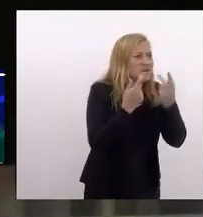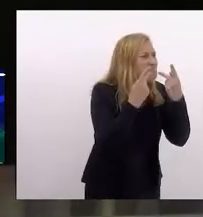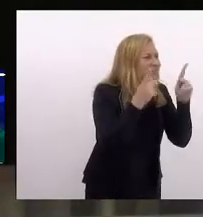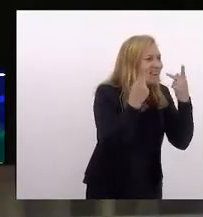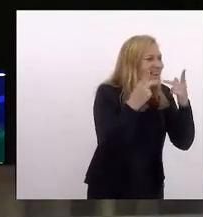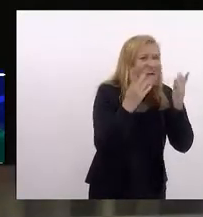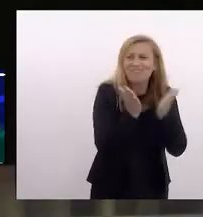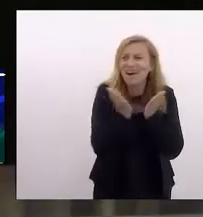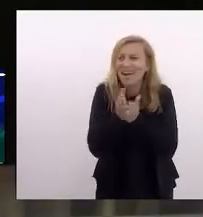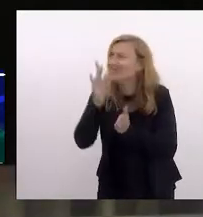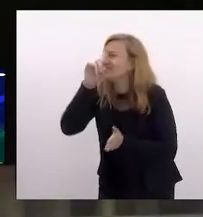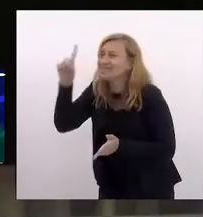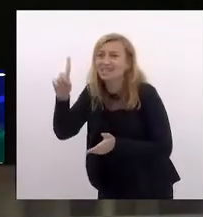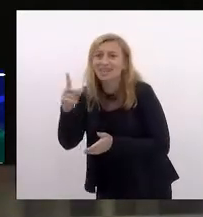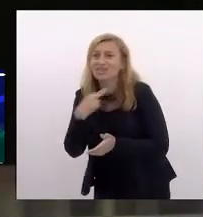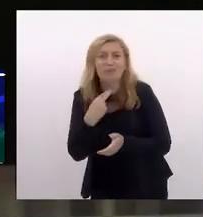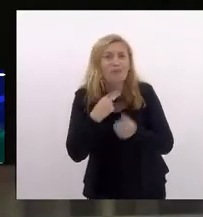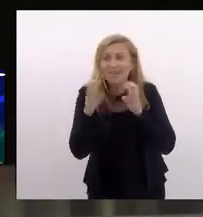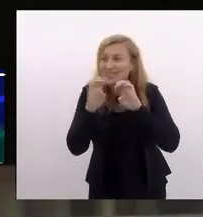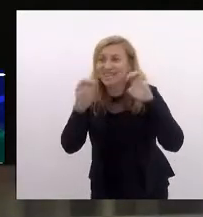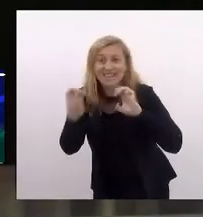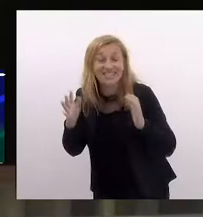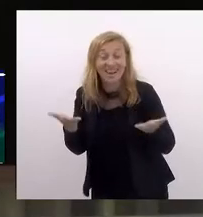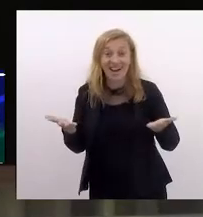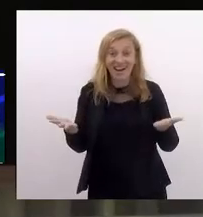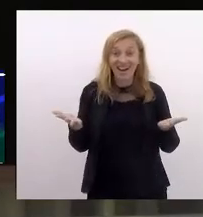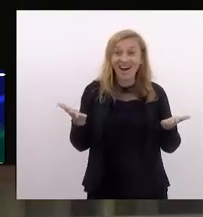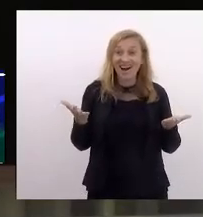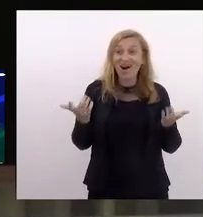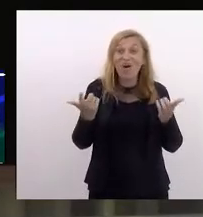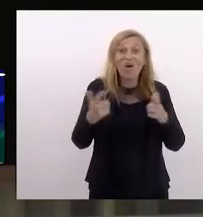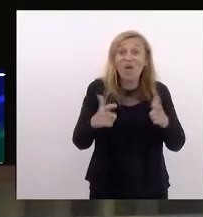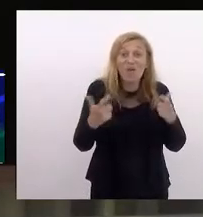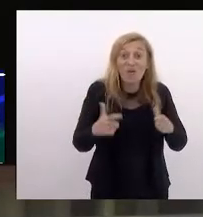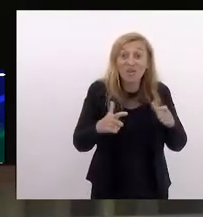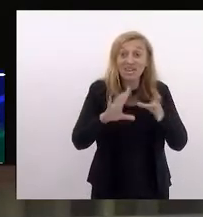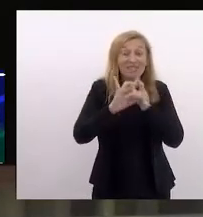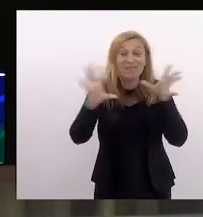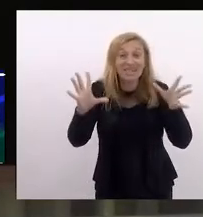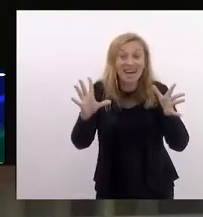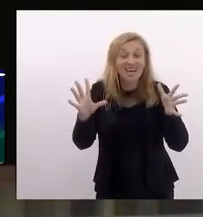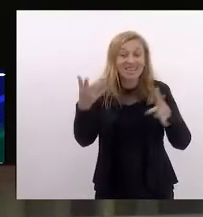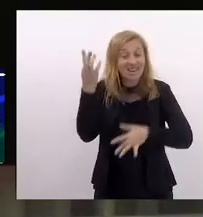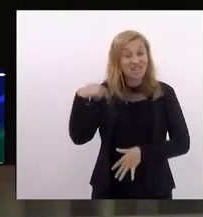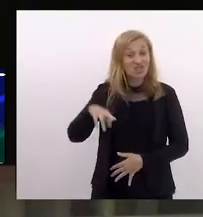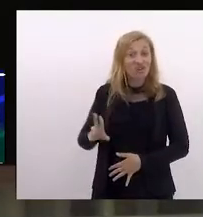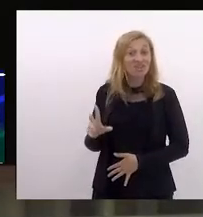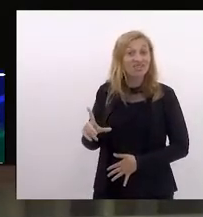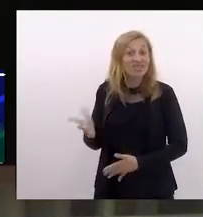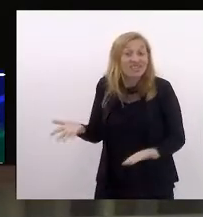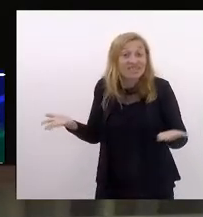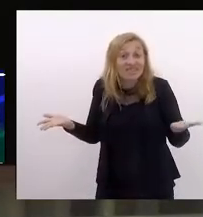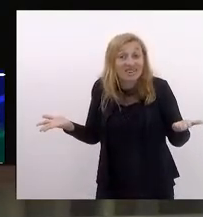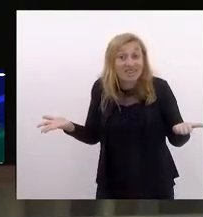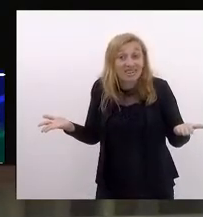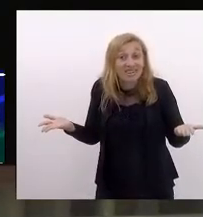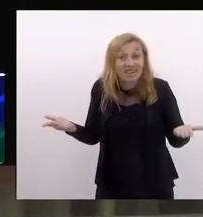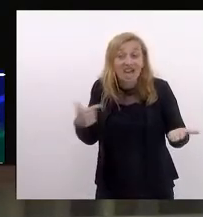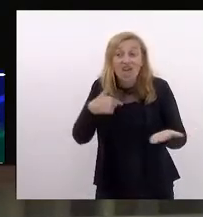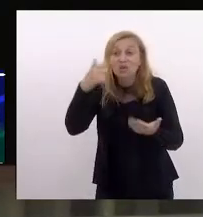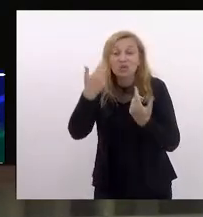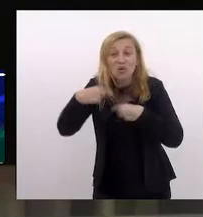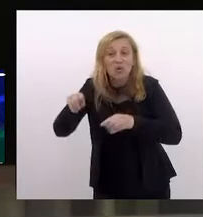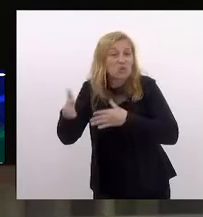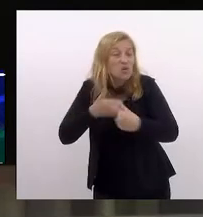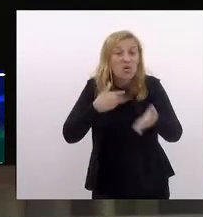o pregar o Evangelho como a gente não pode evangelizar Onde fica a nossa liberdade religiosa Olá eu